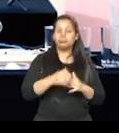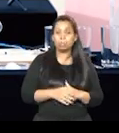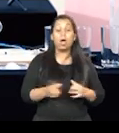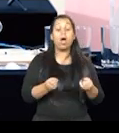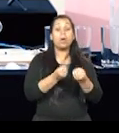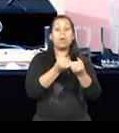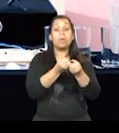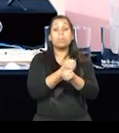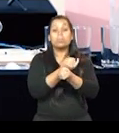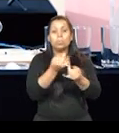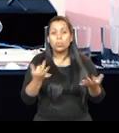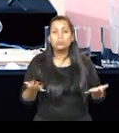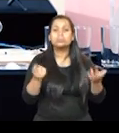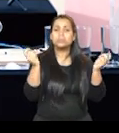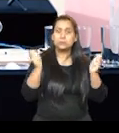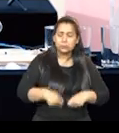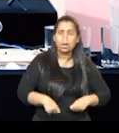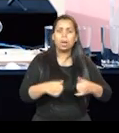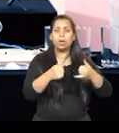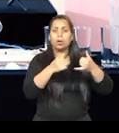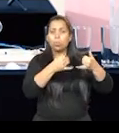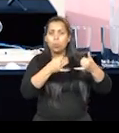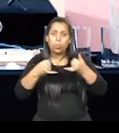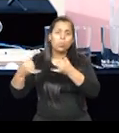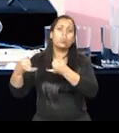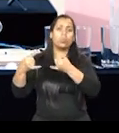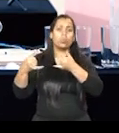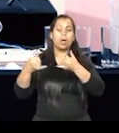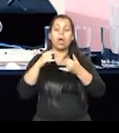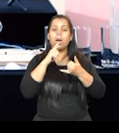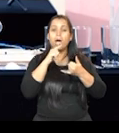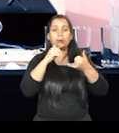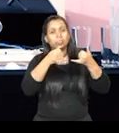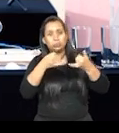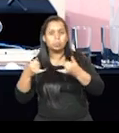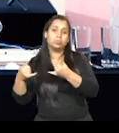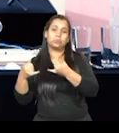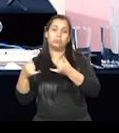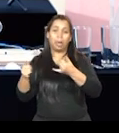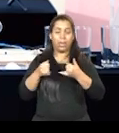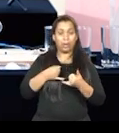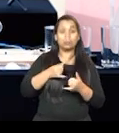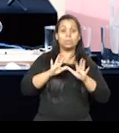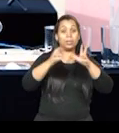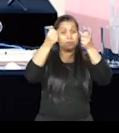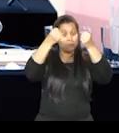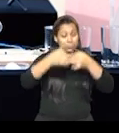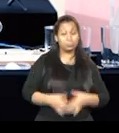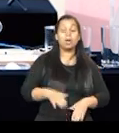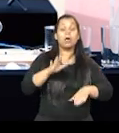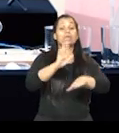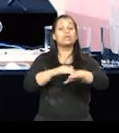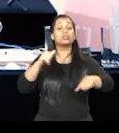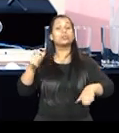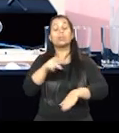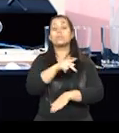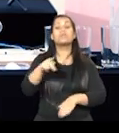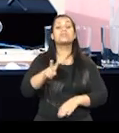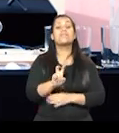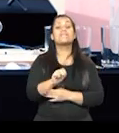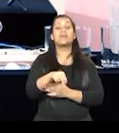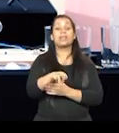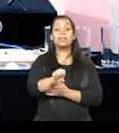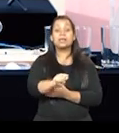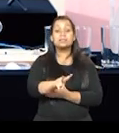alguns materiais conseguem conduzir a energia elétrica. Mas para falar um pouco mais sobre isso, eu vou chamar a professora